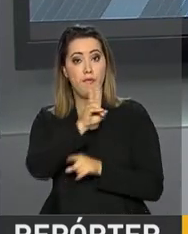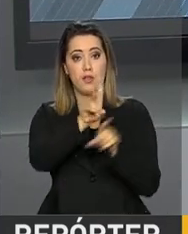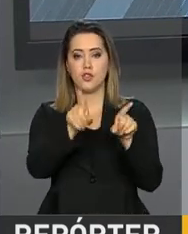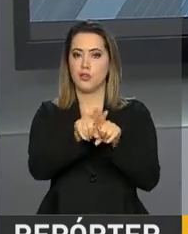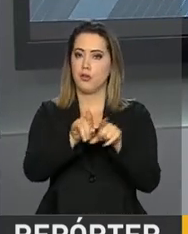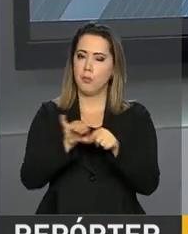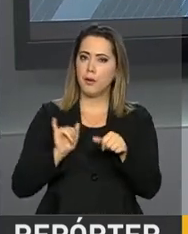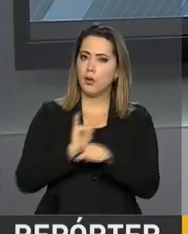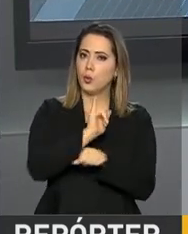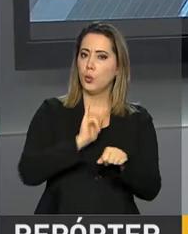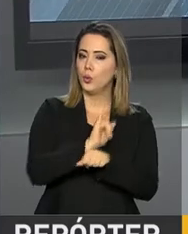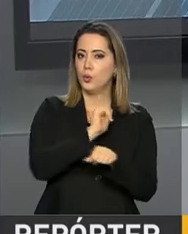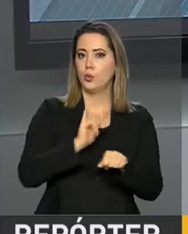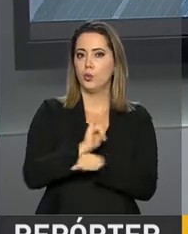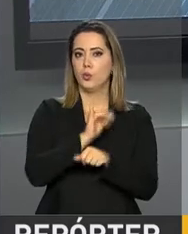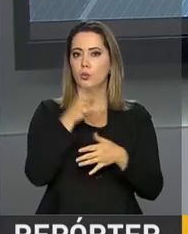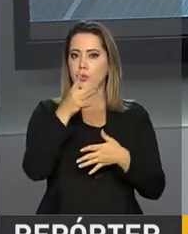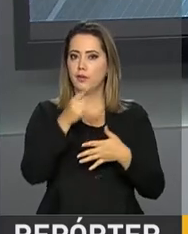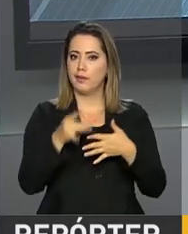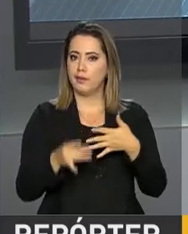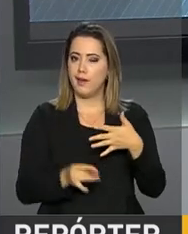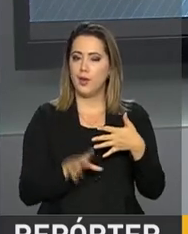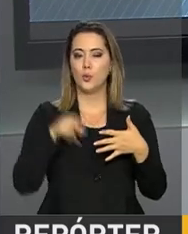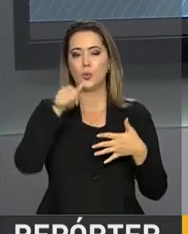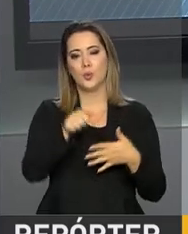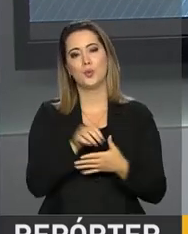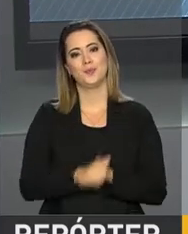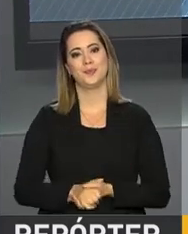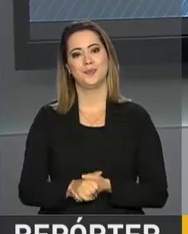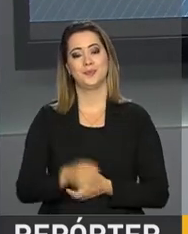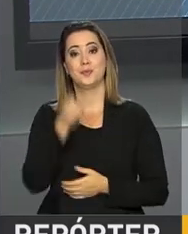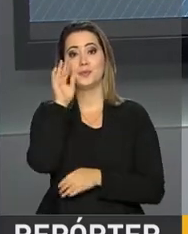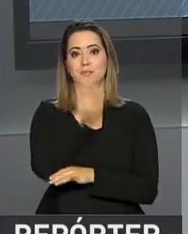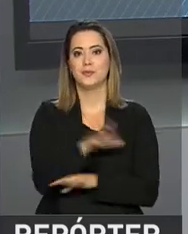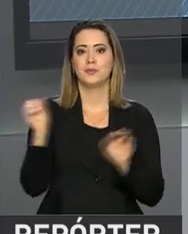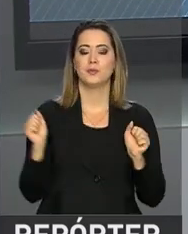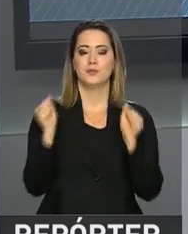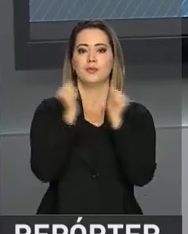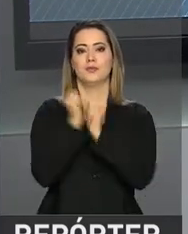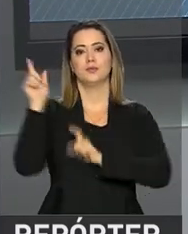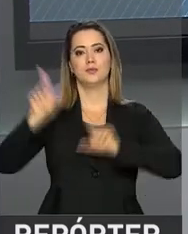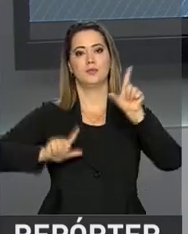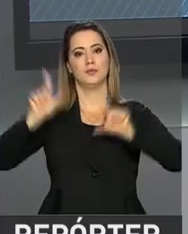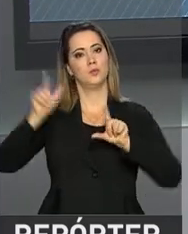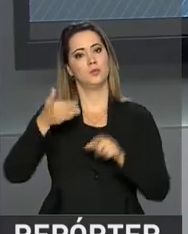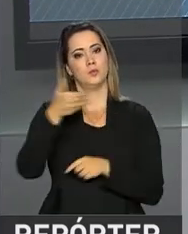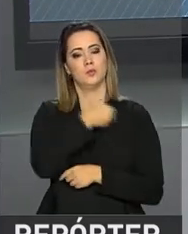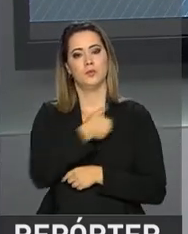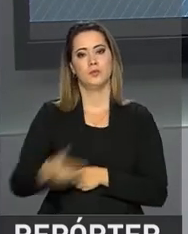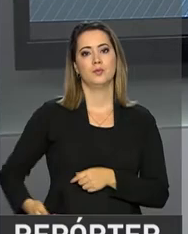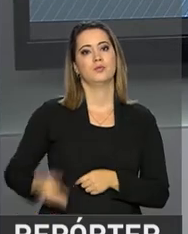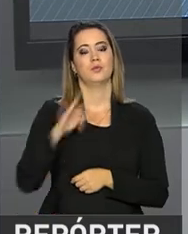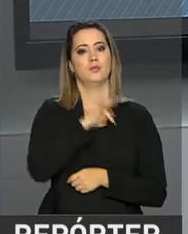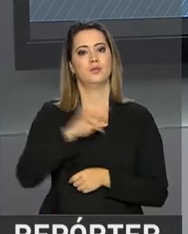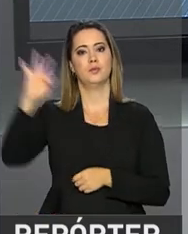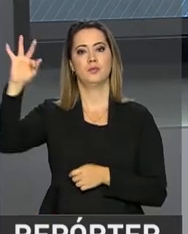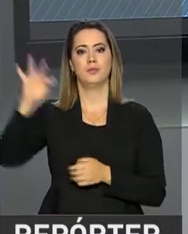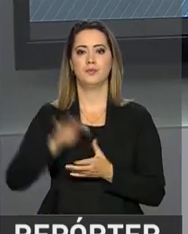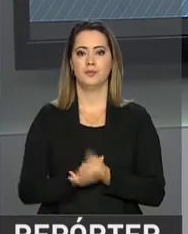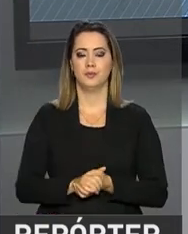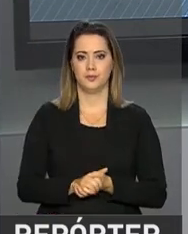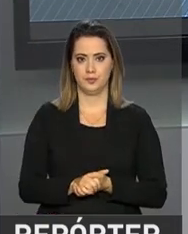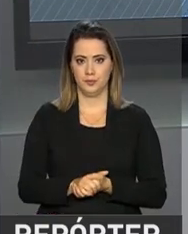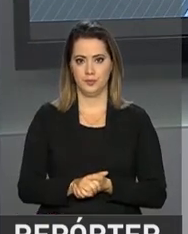não se esqueça que as nossas reportagens estão também no youtube uma boa tarde pra você e continue com a gente na nbr a tv